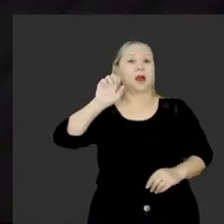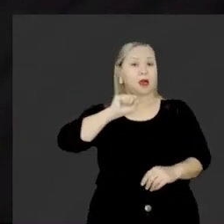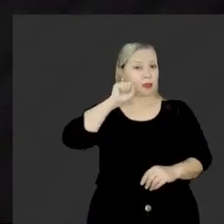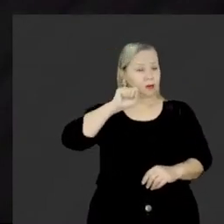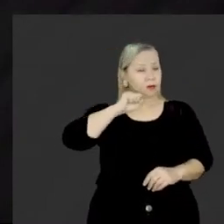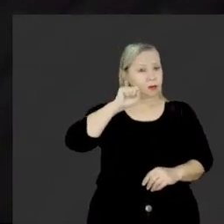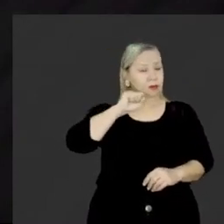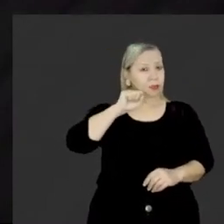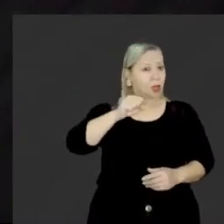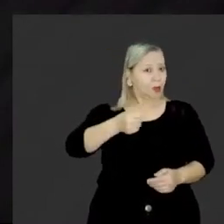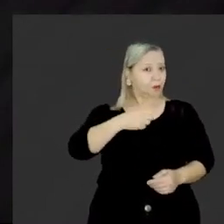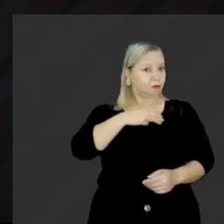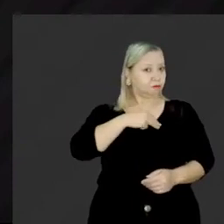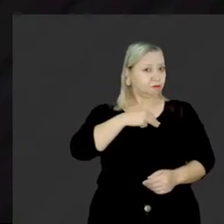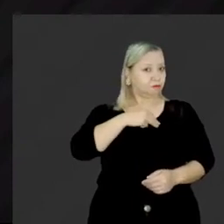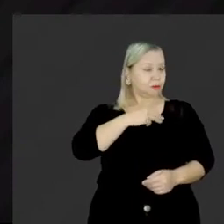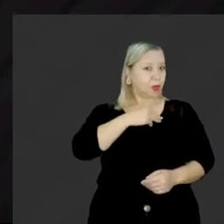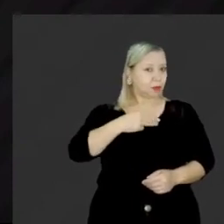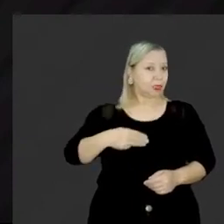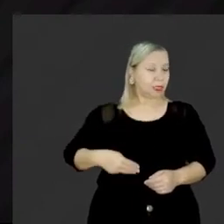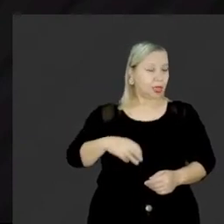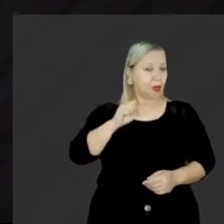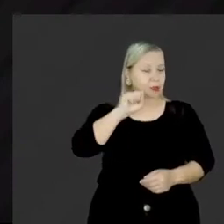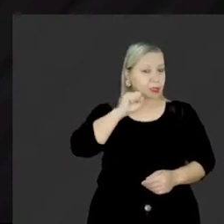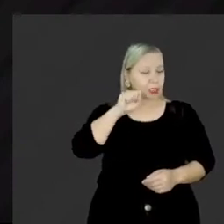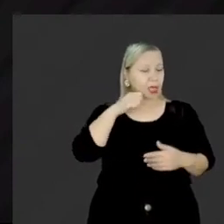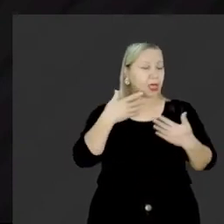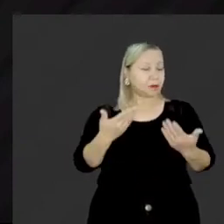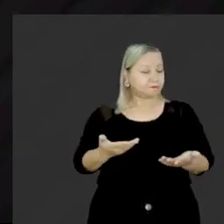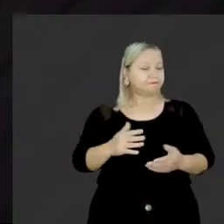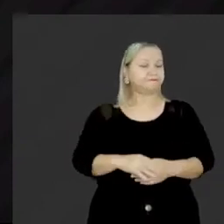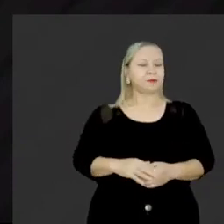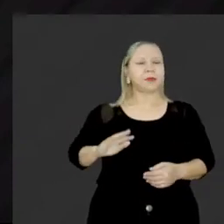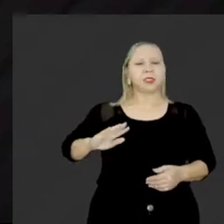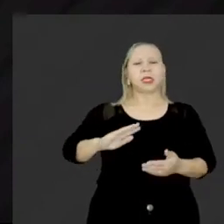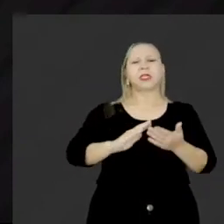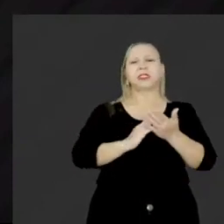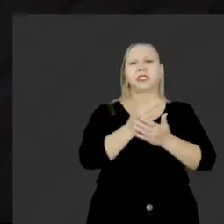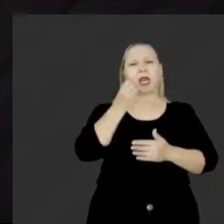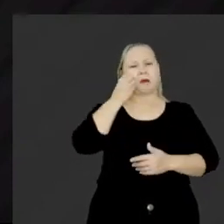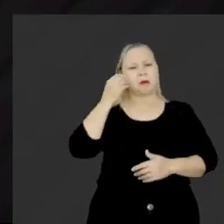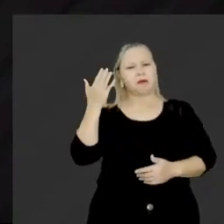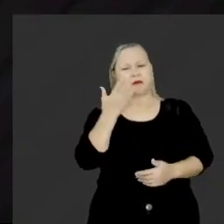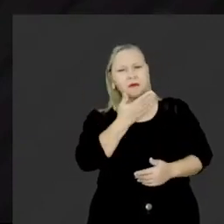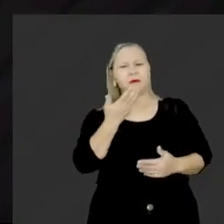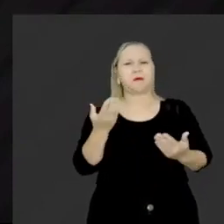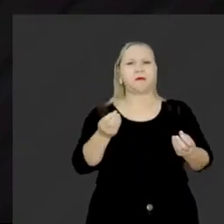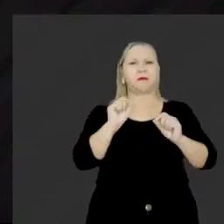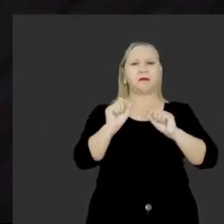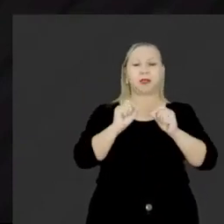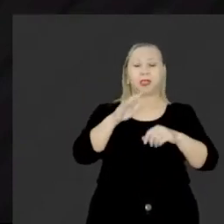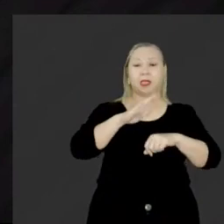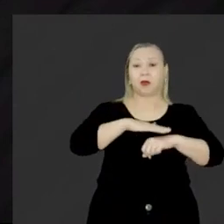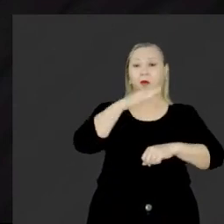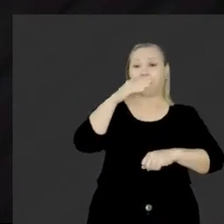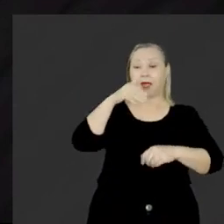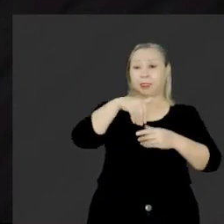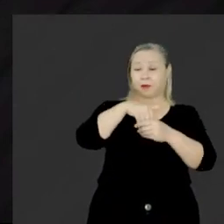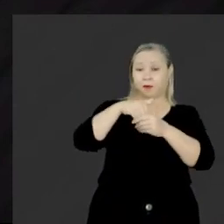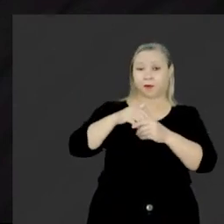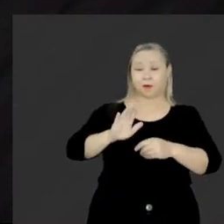momento certo, mas eu posso te dizer que o Reginaldo é o nosso candidato ao Senado. E o PT tem